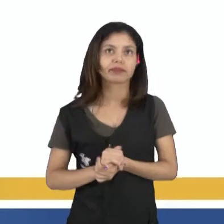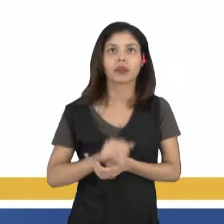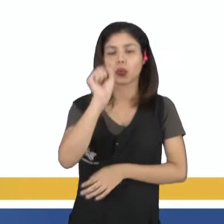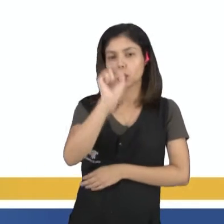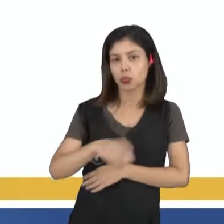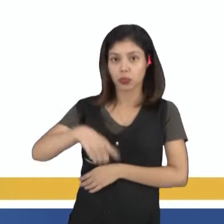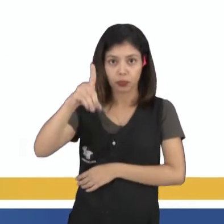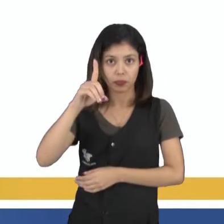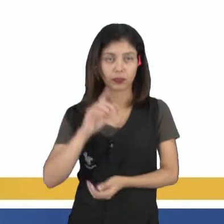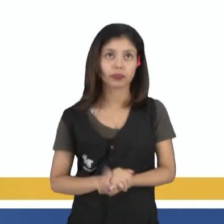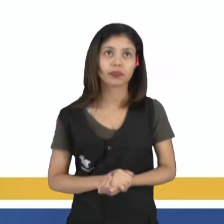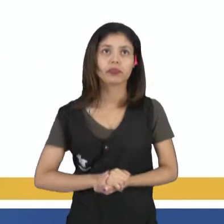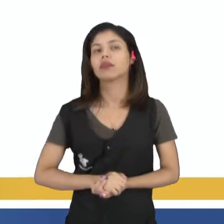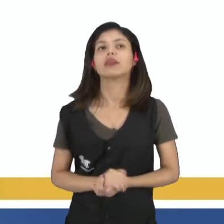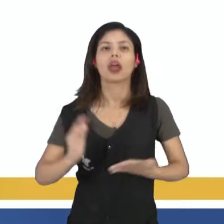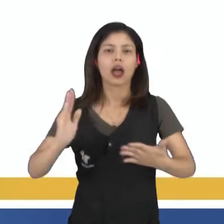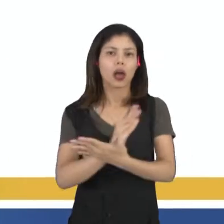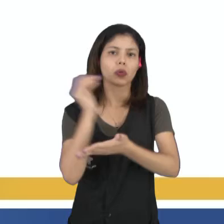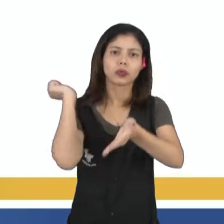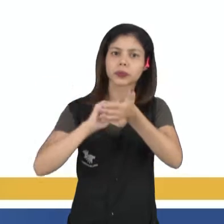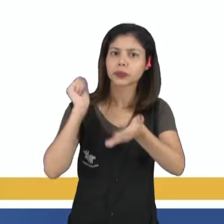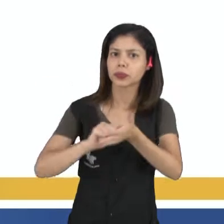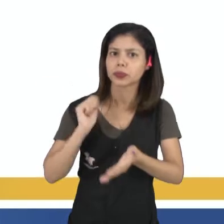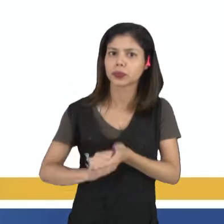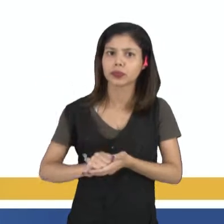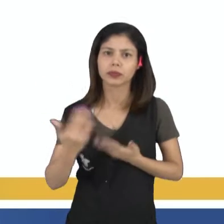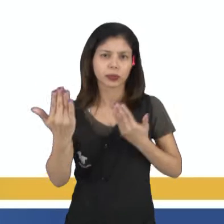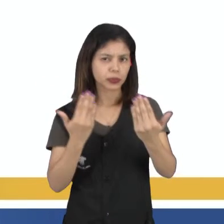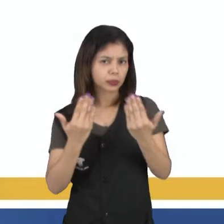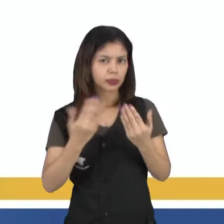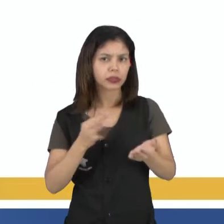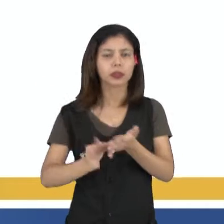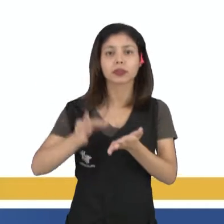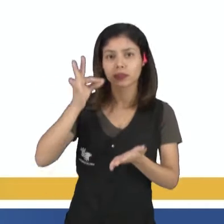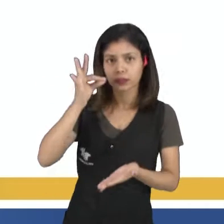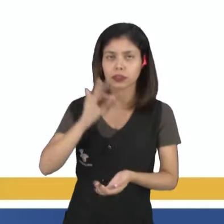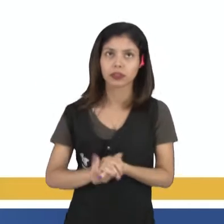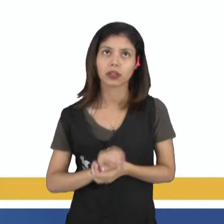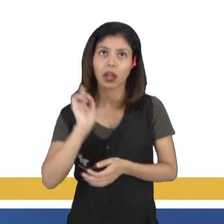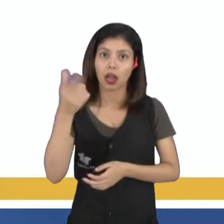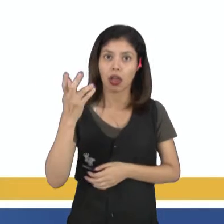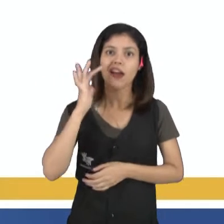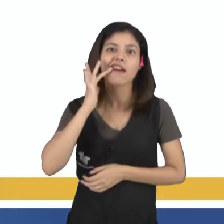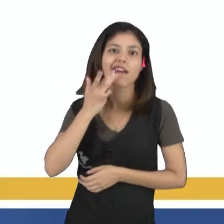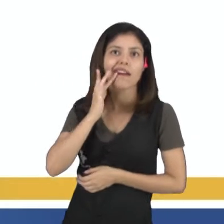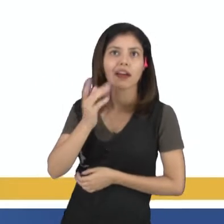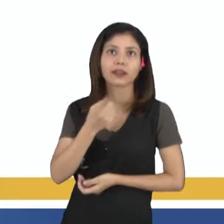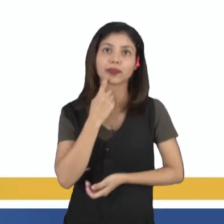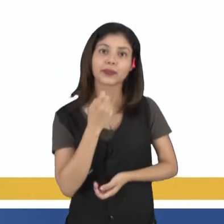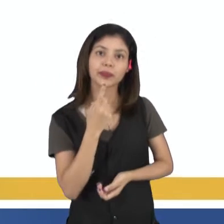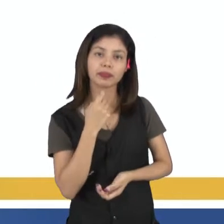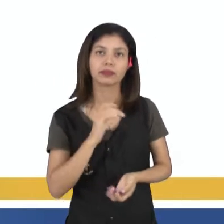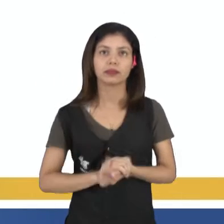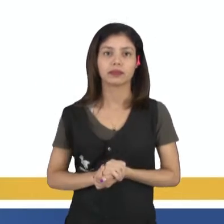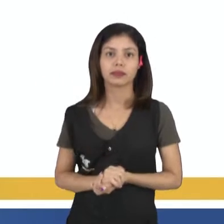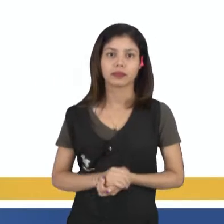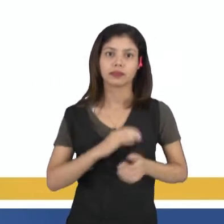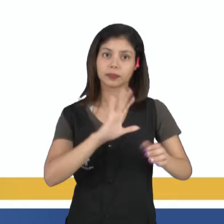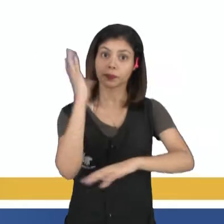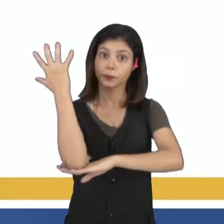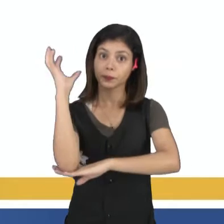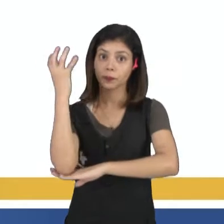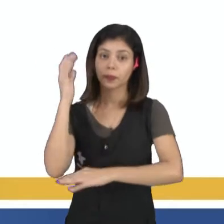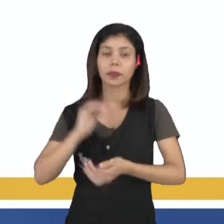sudeste né alguns escritores eles vão comparar aí o café ao Ouro Vermelho que dá então